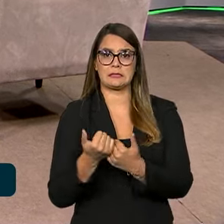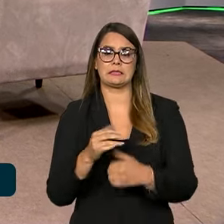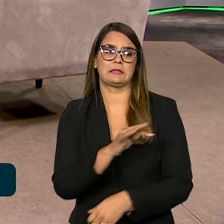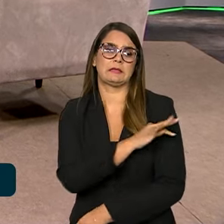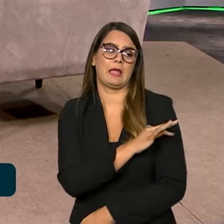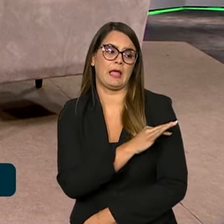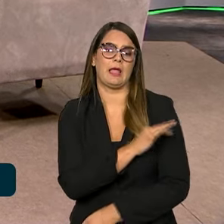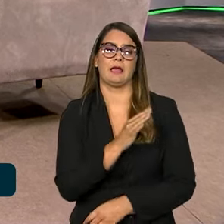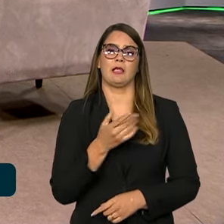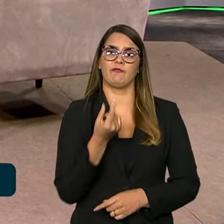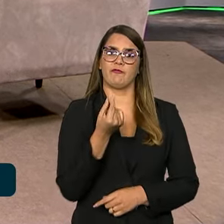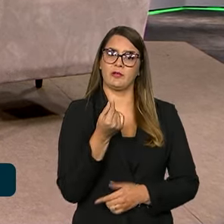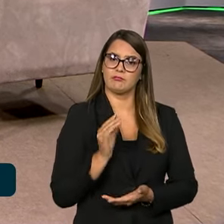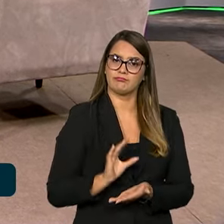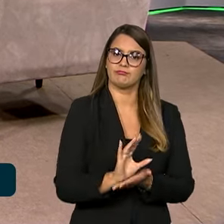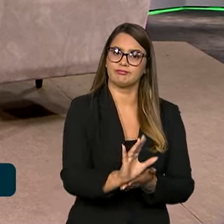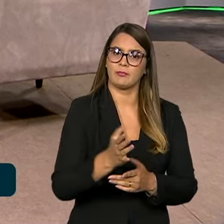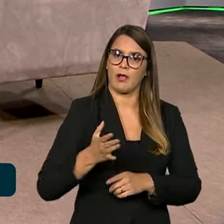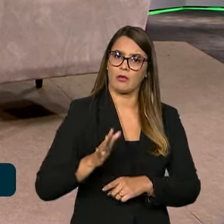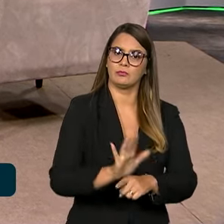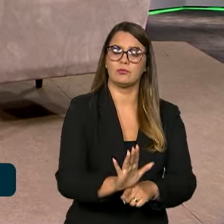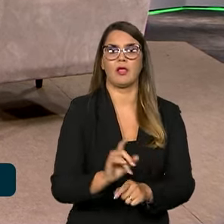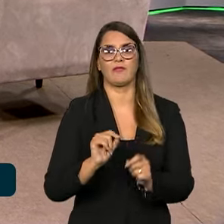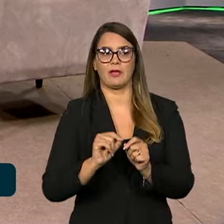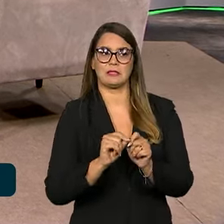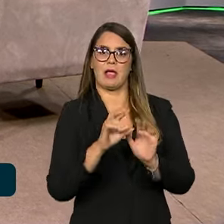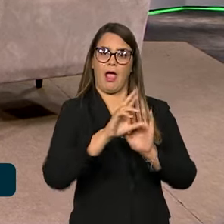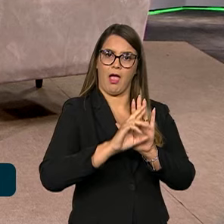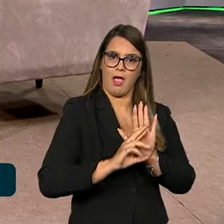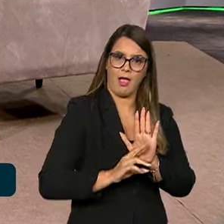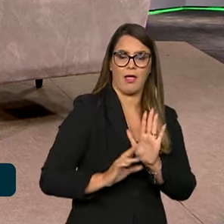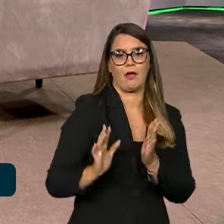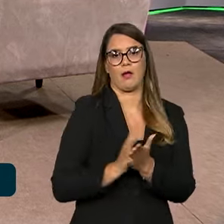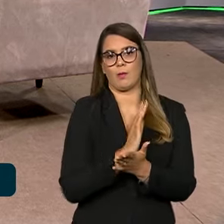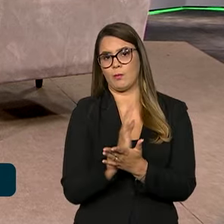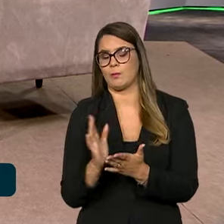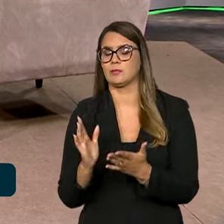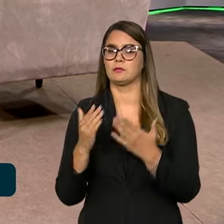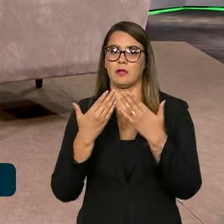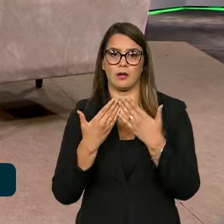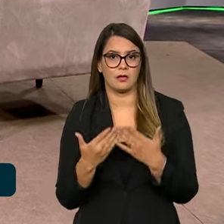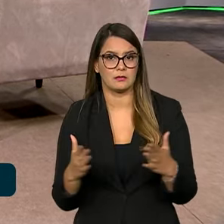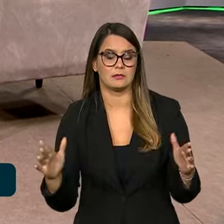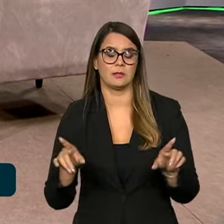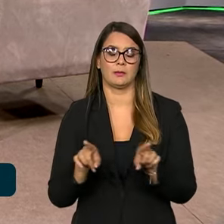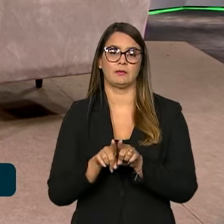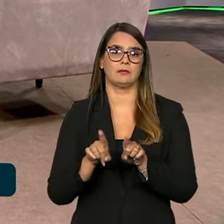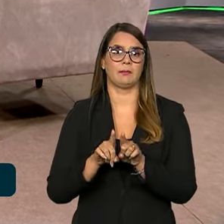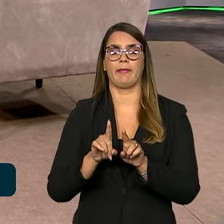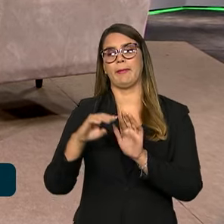cooperando financeiramente fazendo a normatização de algumas lançando eh